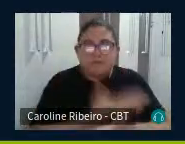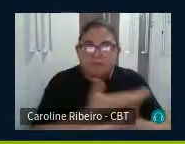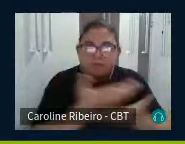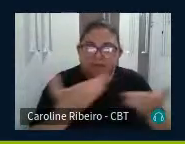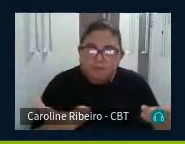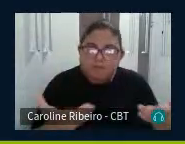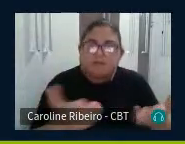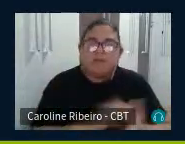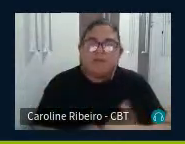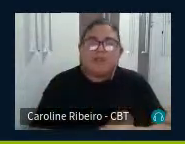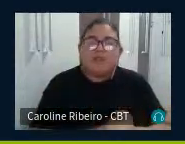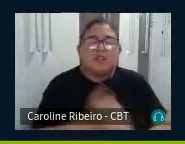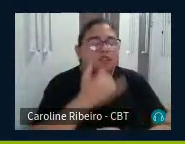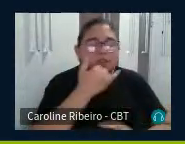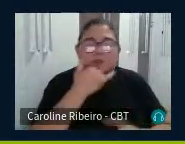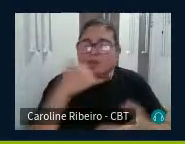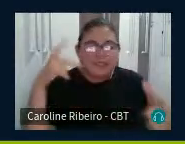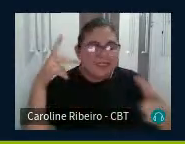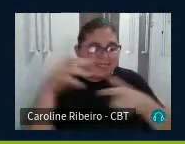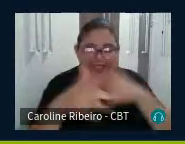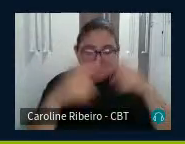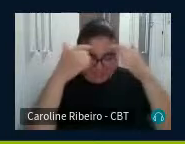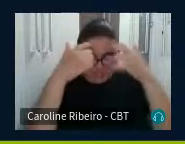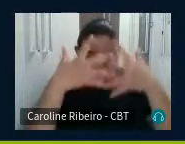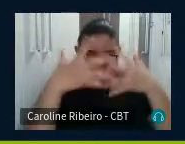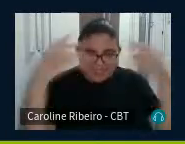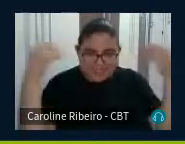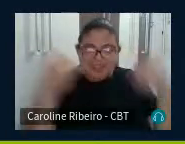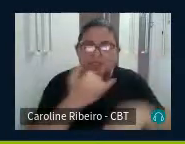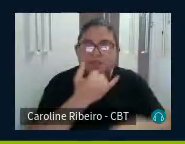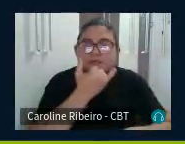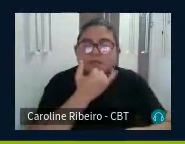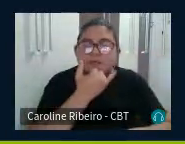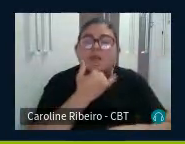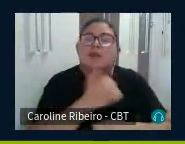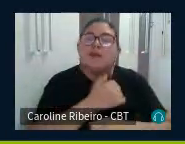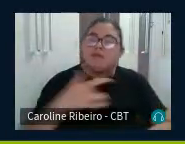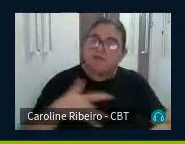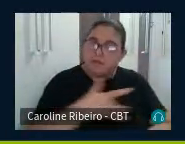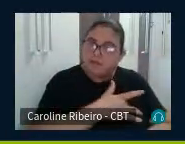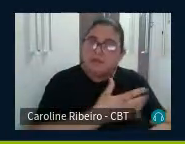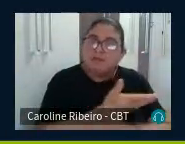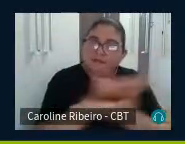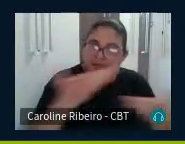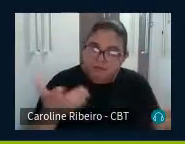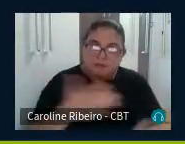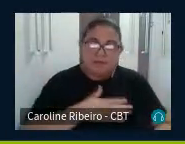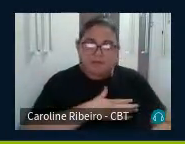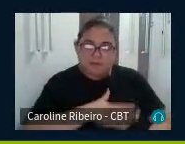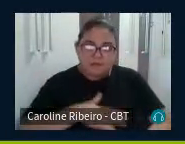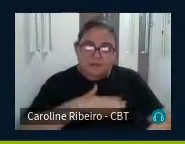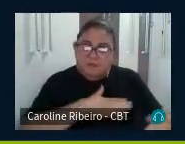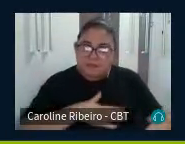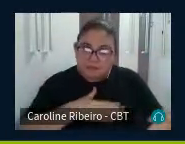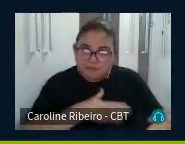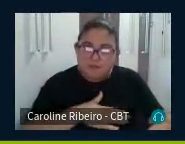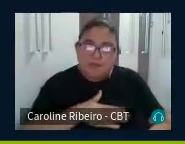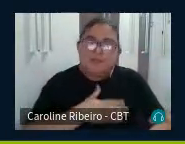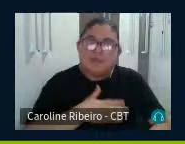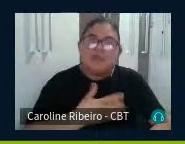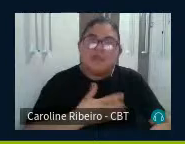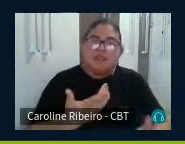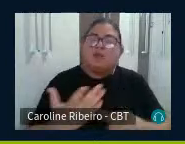Nossa, perdi até o fim da meada, desculpa. Meus desejos de saúde a todos, agradecimentos por mais essa colaboração.